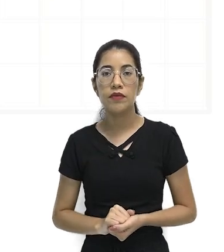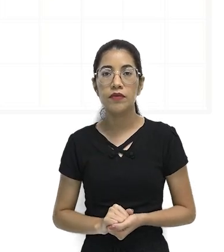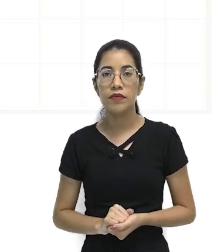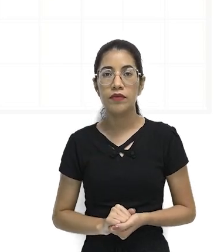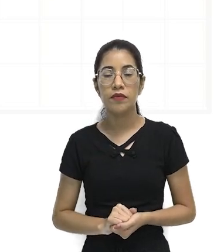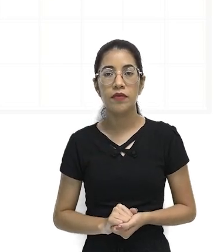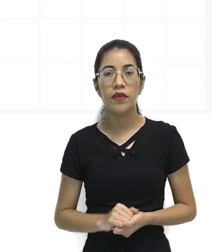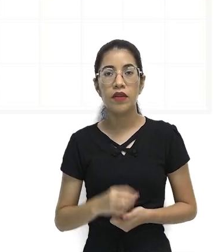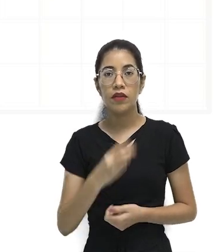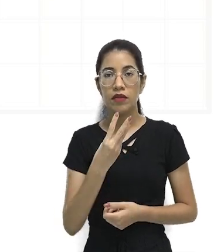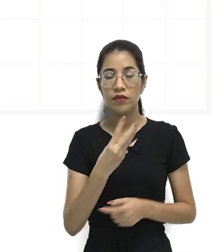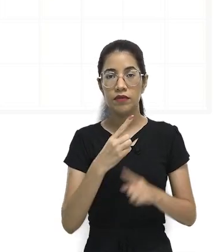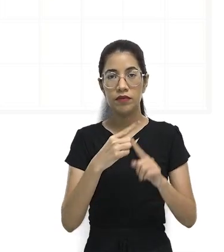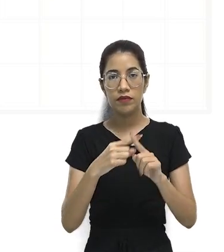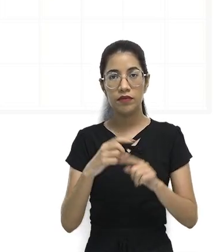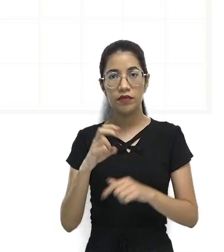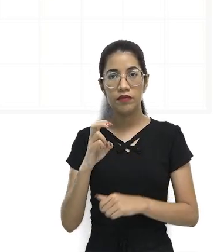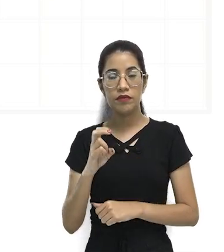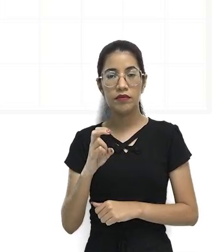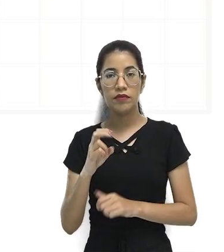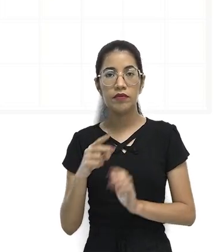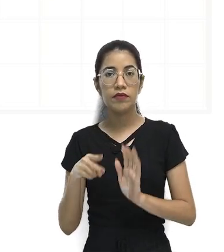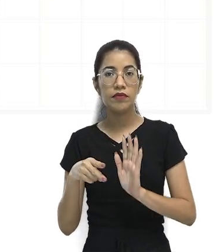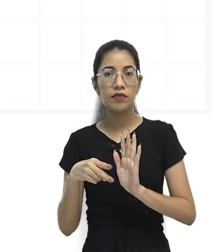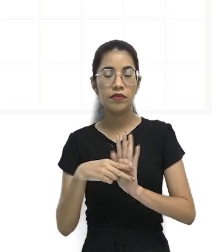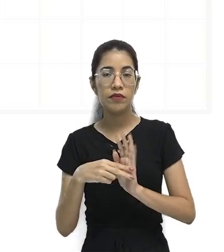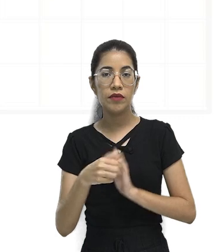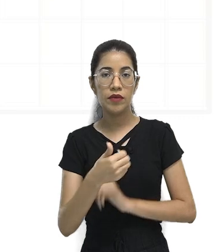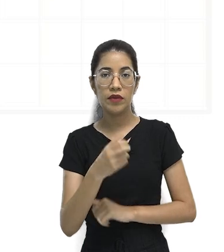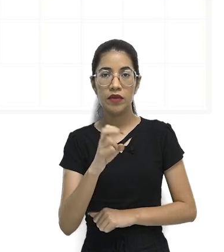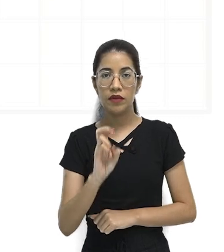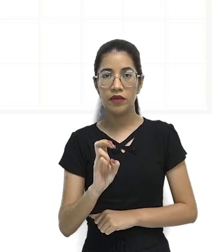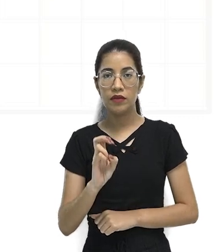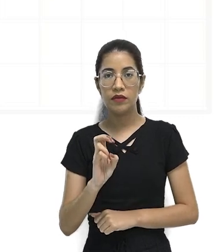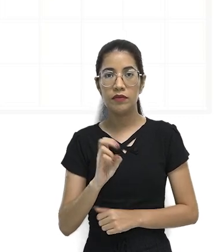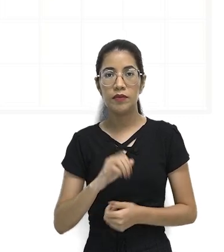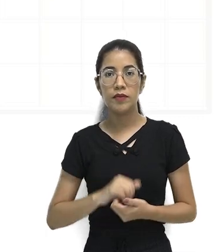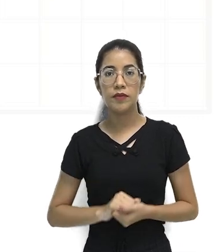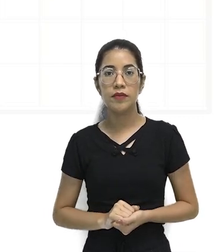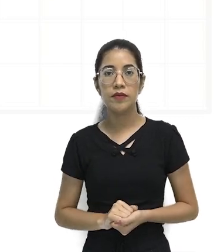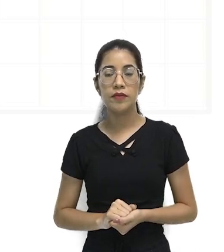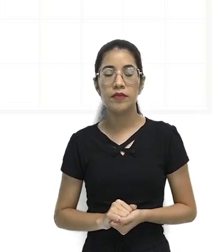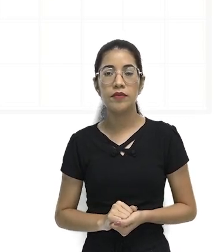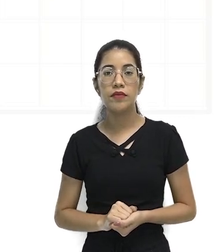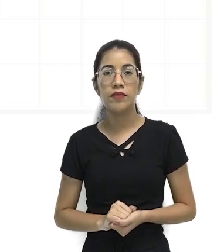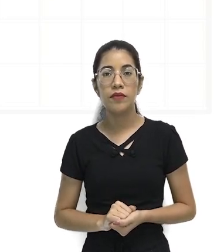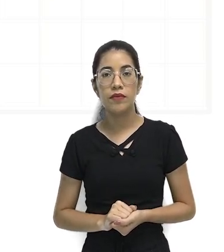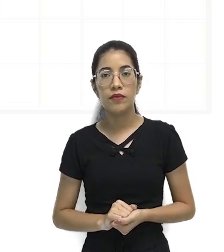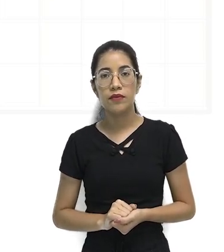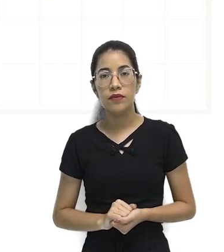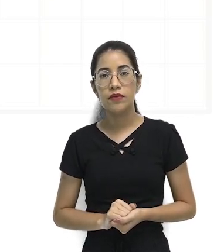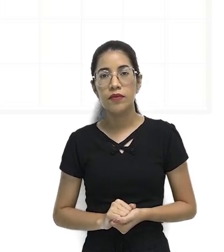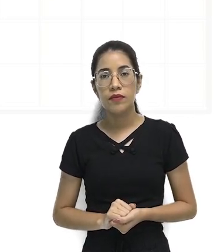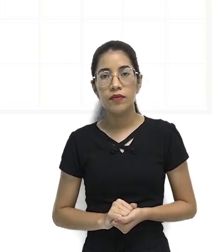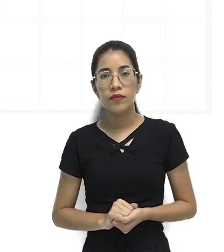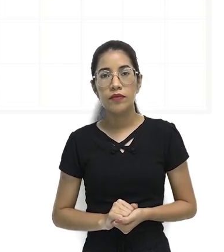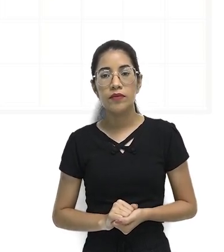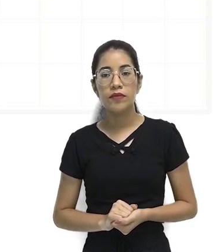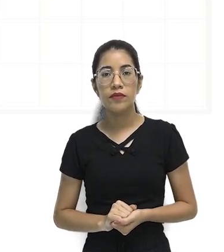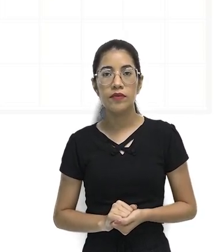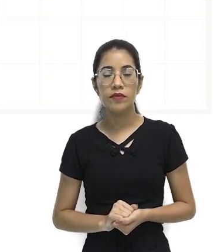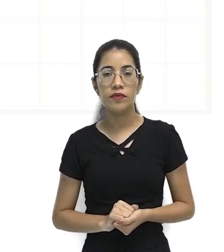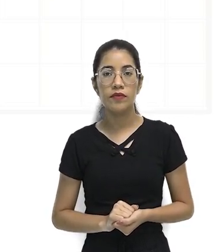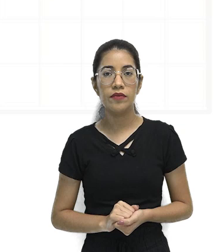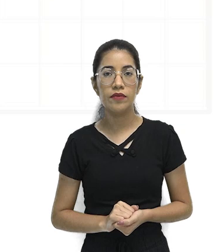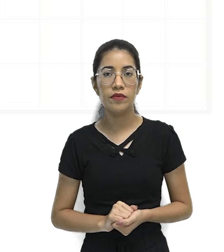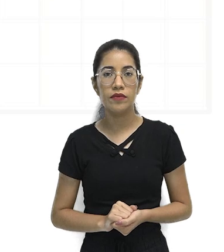3 vezes 5, que é igual a 15, né? Opa! 3 vezes